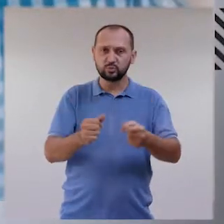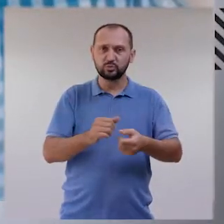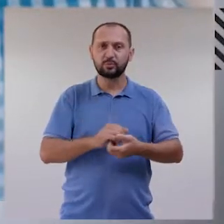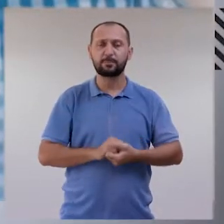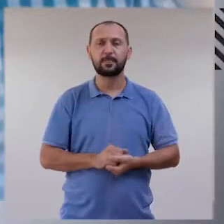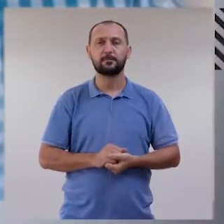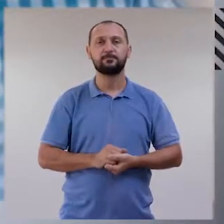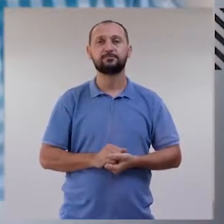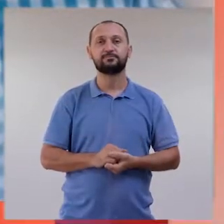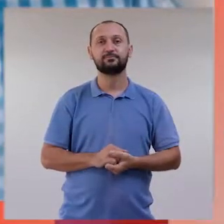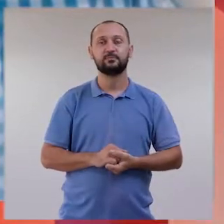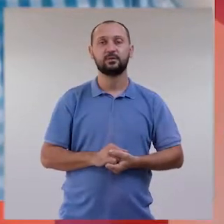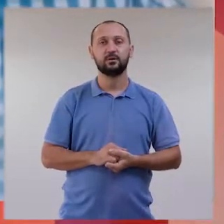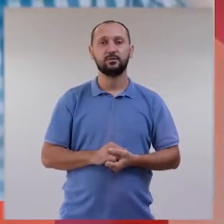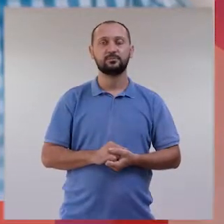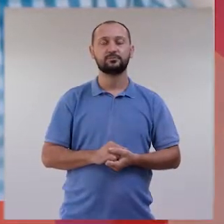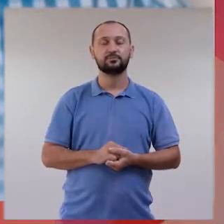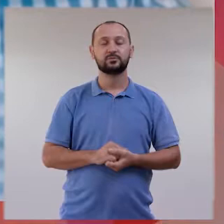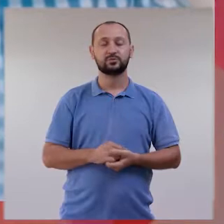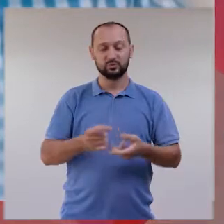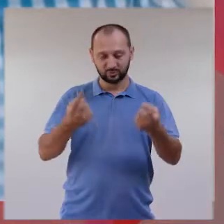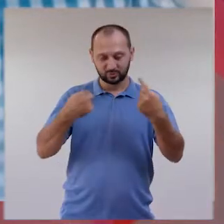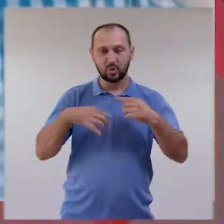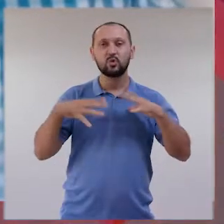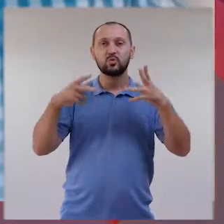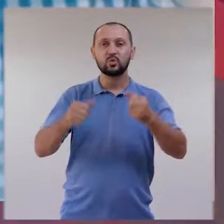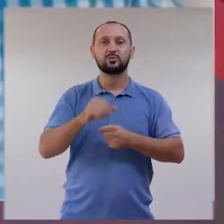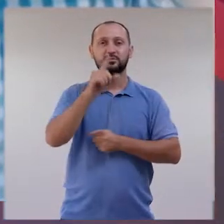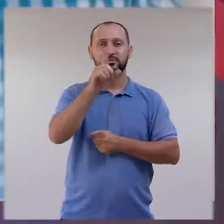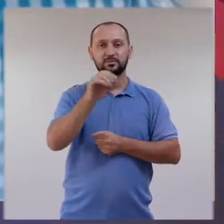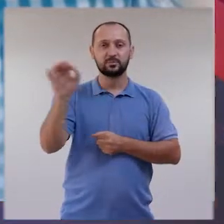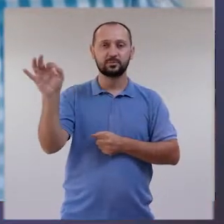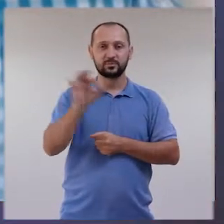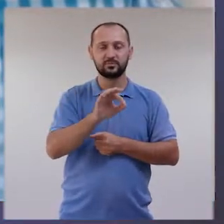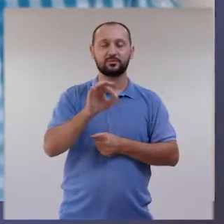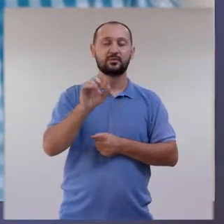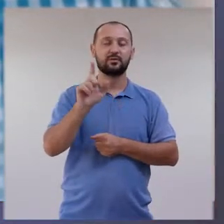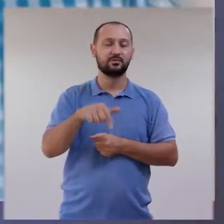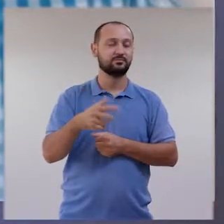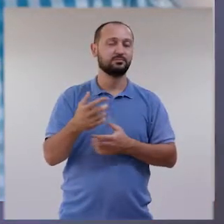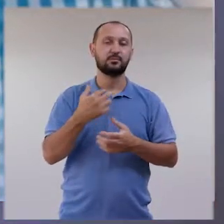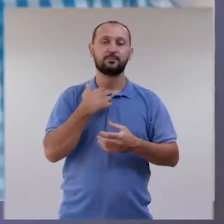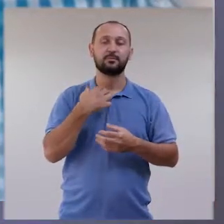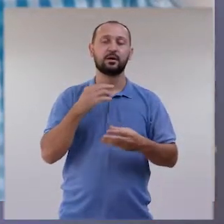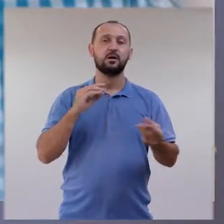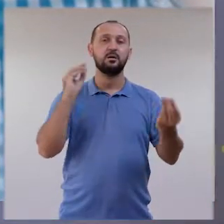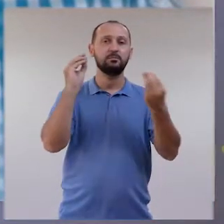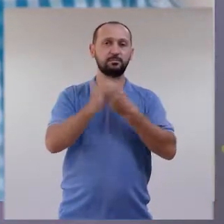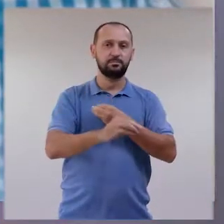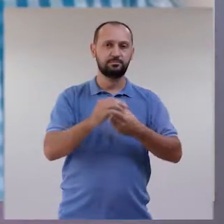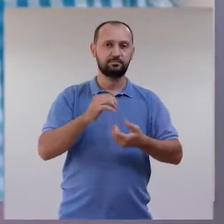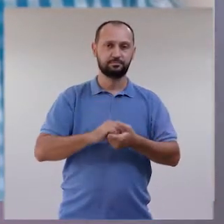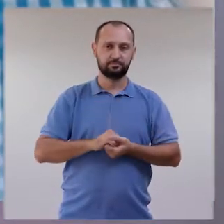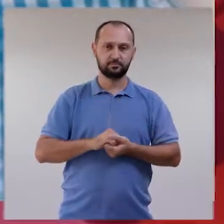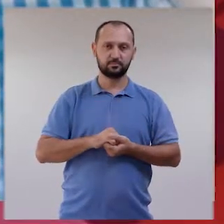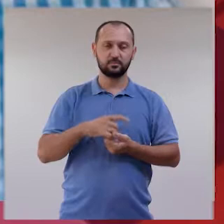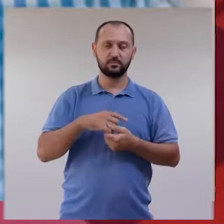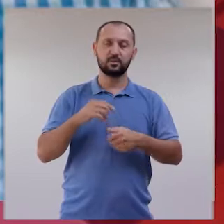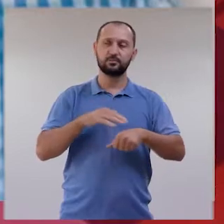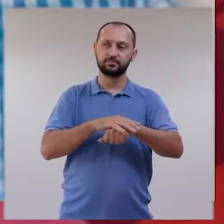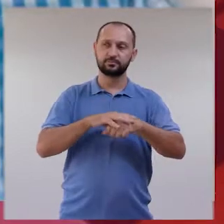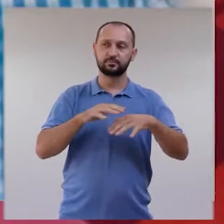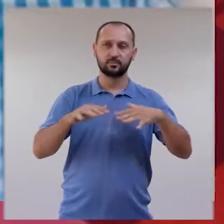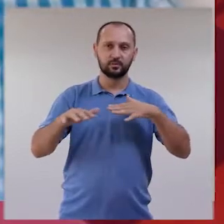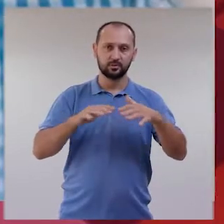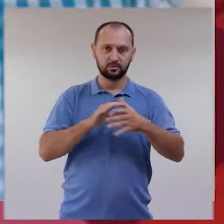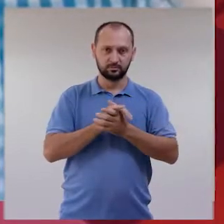deixa de ser um doador totalmente? Totalmente. É contraindicação absoluta para a doação de órgãos e